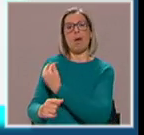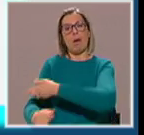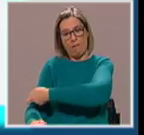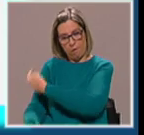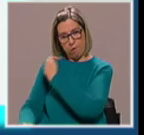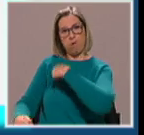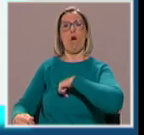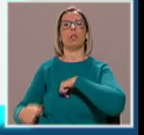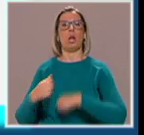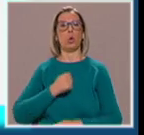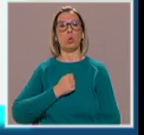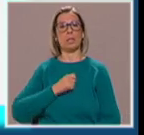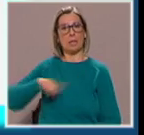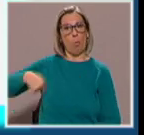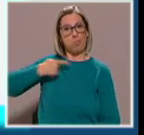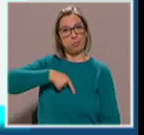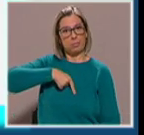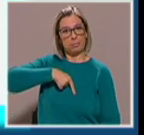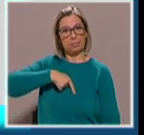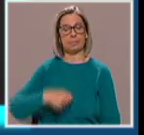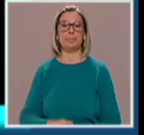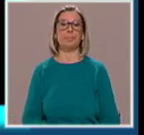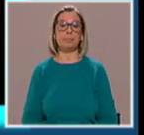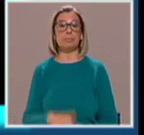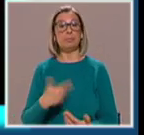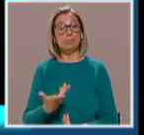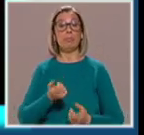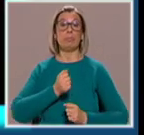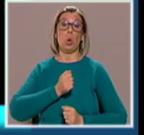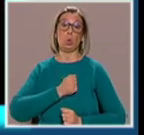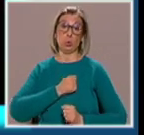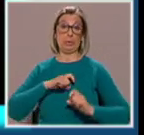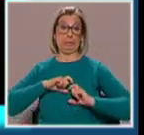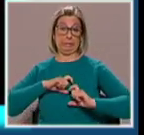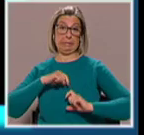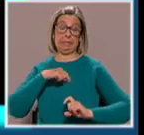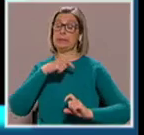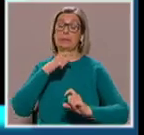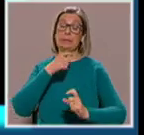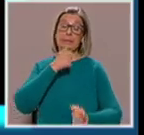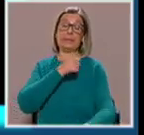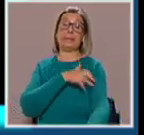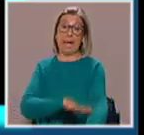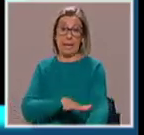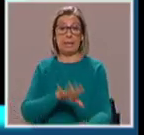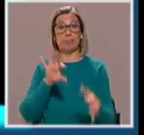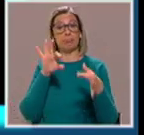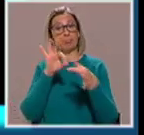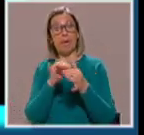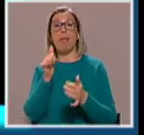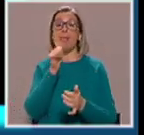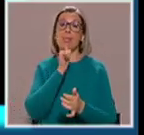corpo até ao coração. O sangue é um tecido líquido constituído por plasma, a